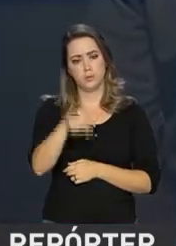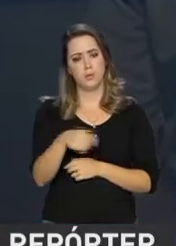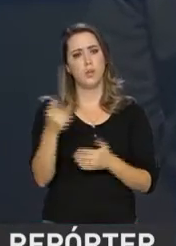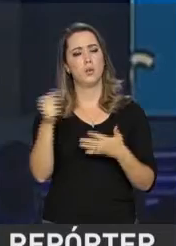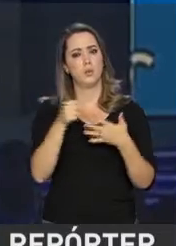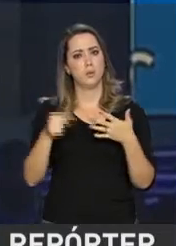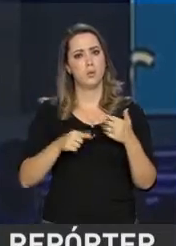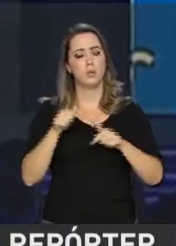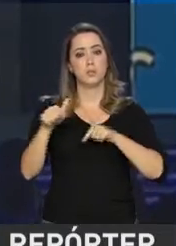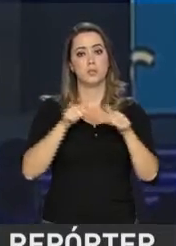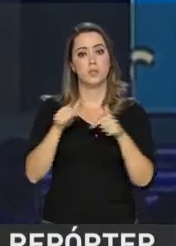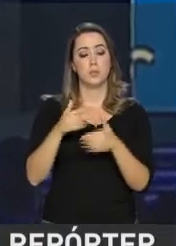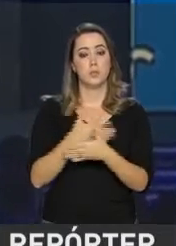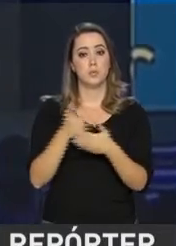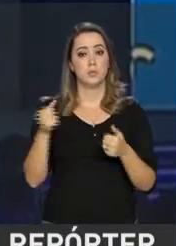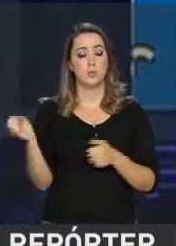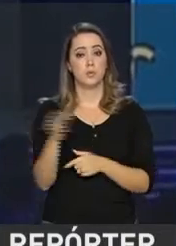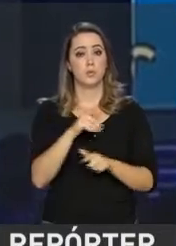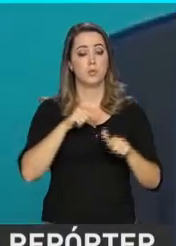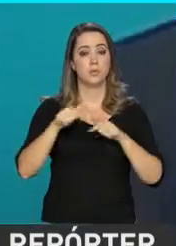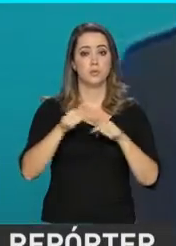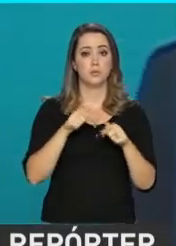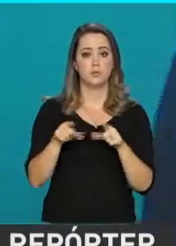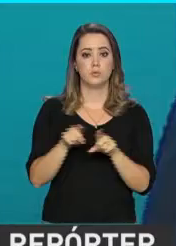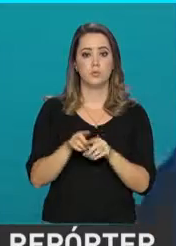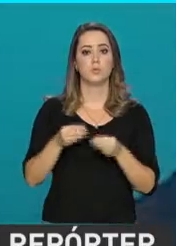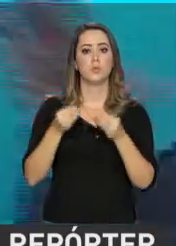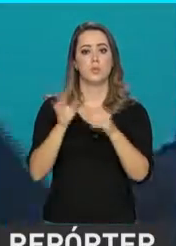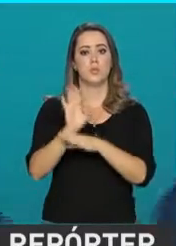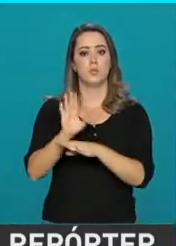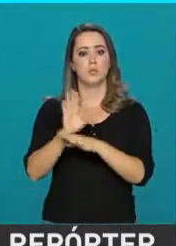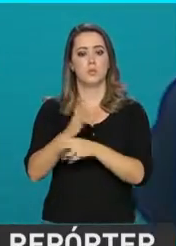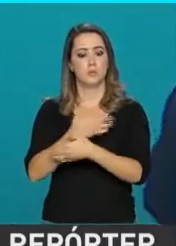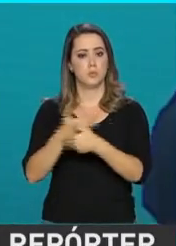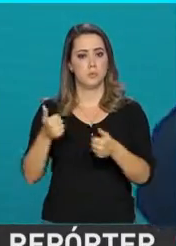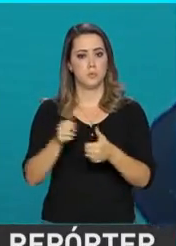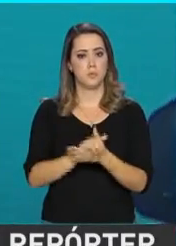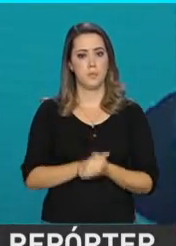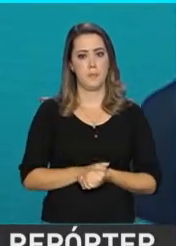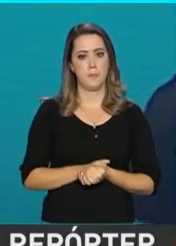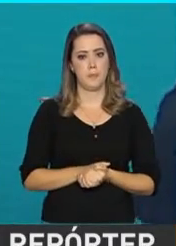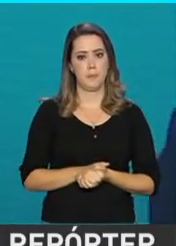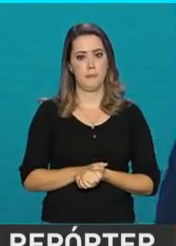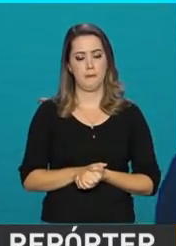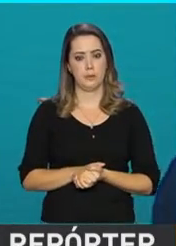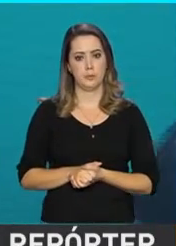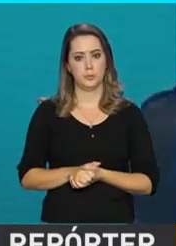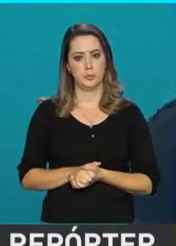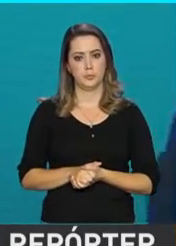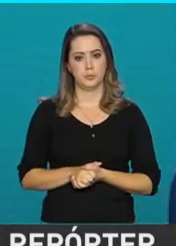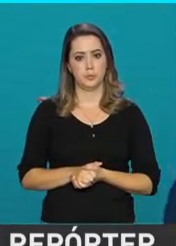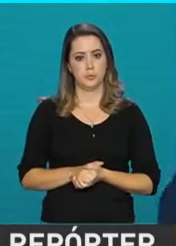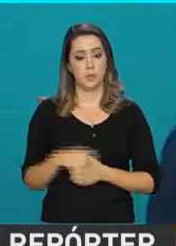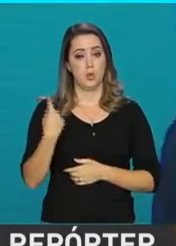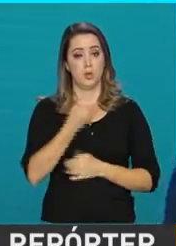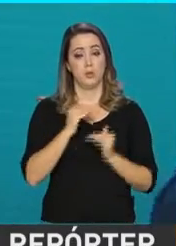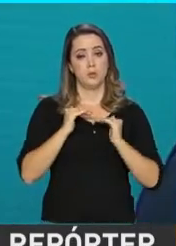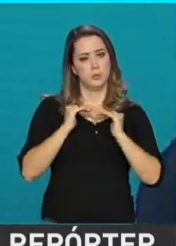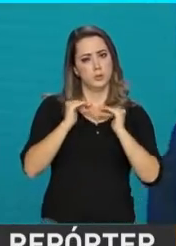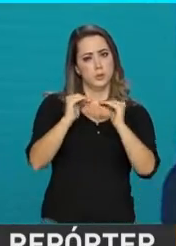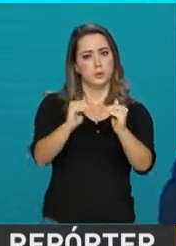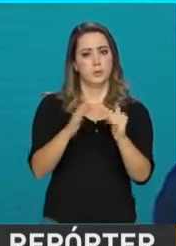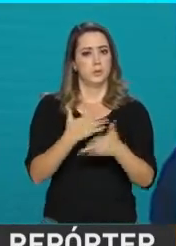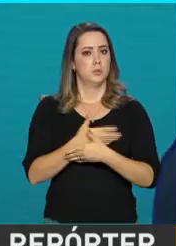medidas adotadas para modernizar a instituição contribui para a melhora em linha com as melhores práticas